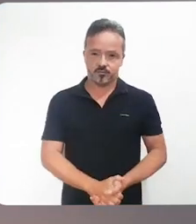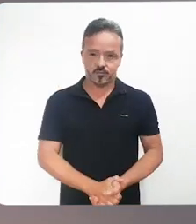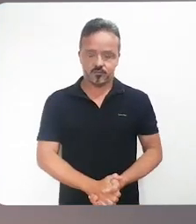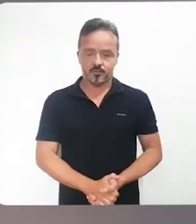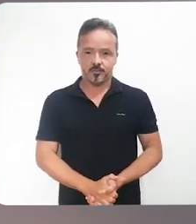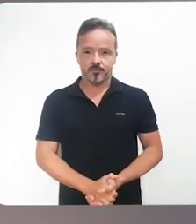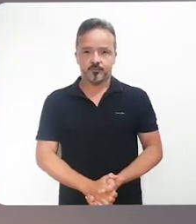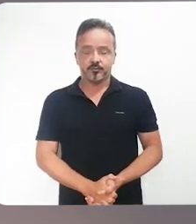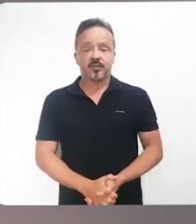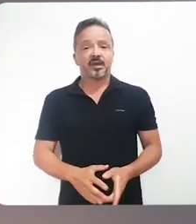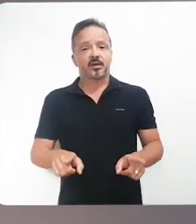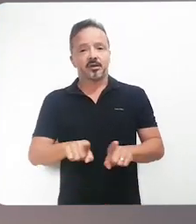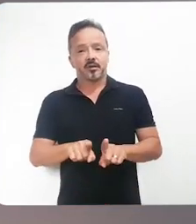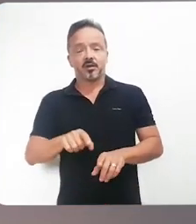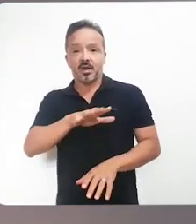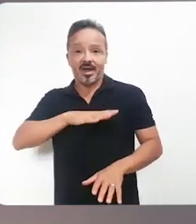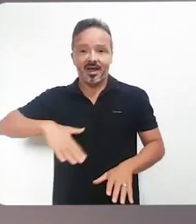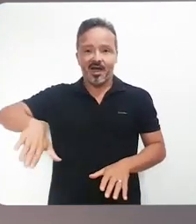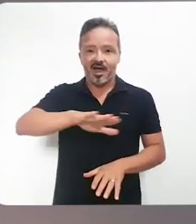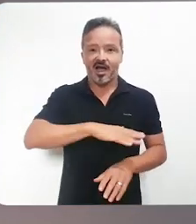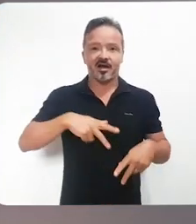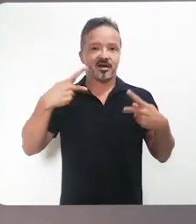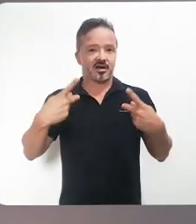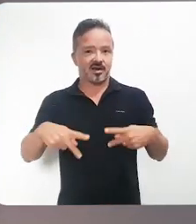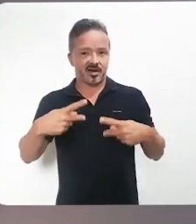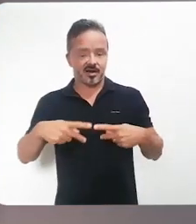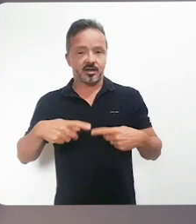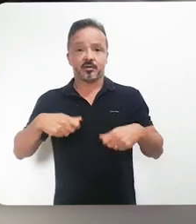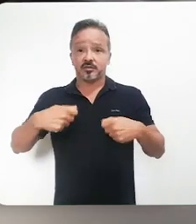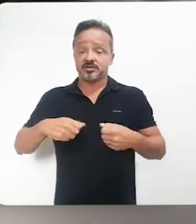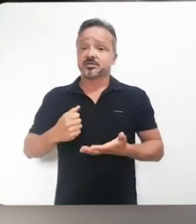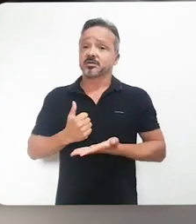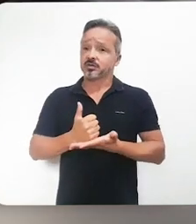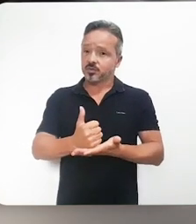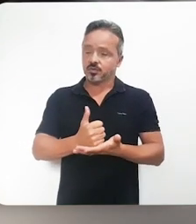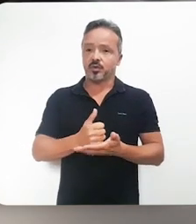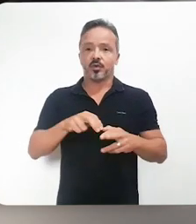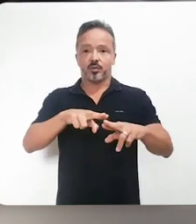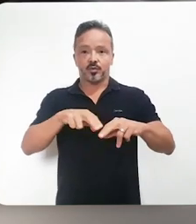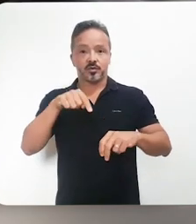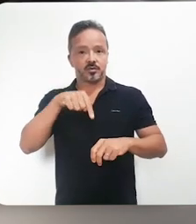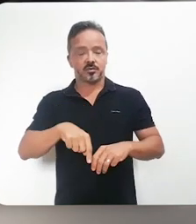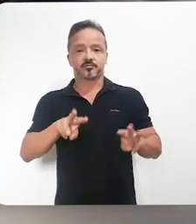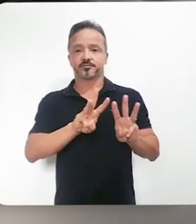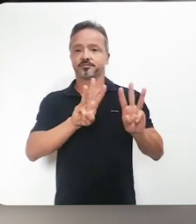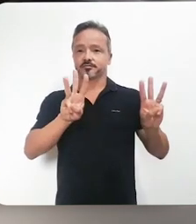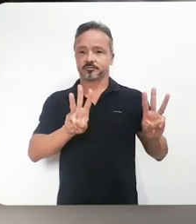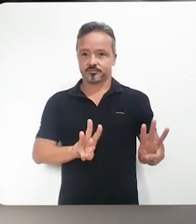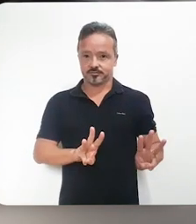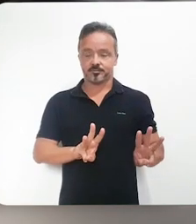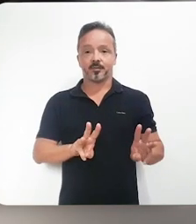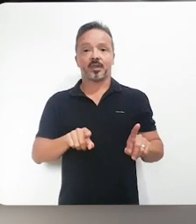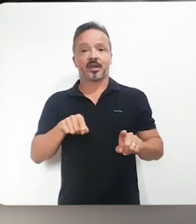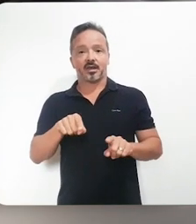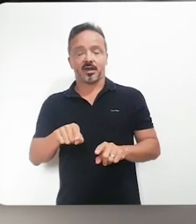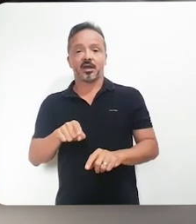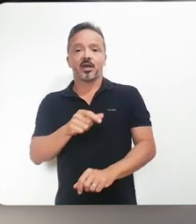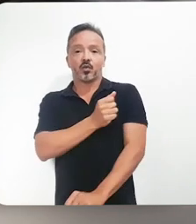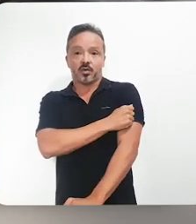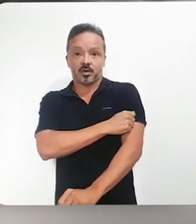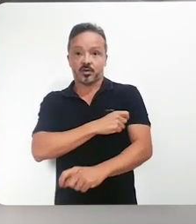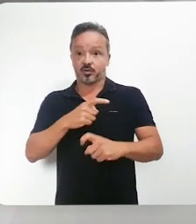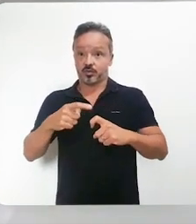e para pessoas da cidade que têm dúvidas, e eles estão ajudando nesse processo. E os nossos alunos